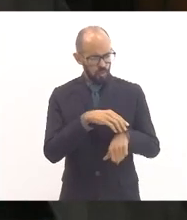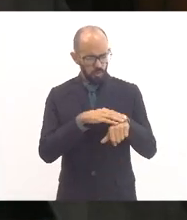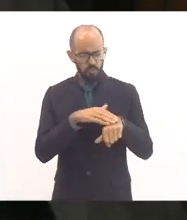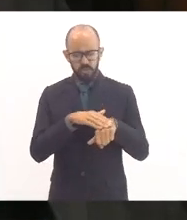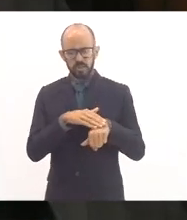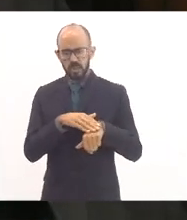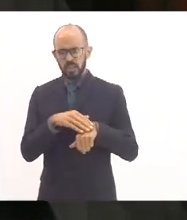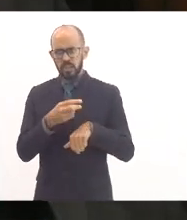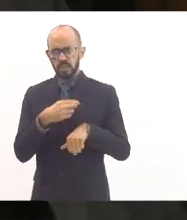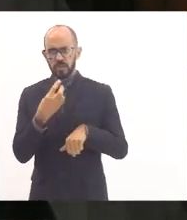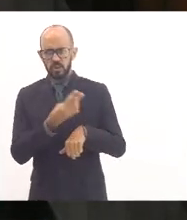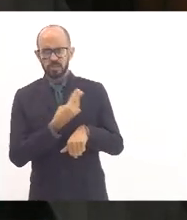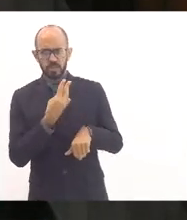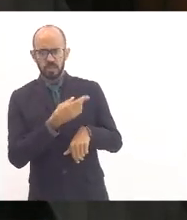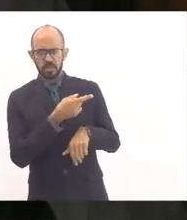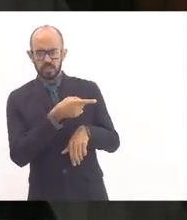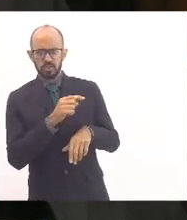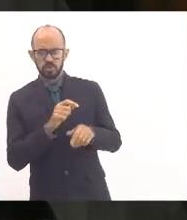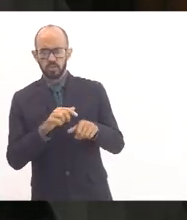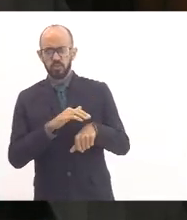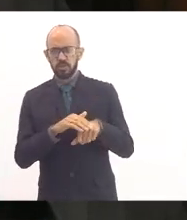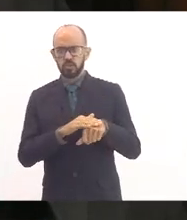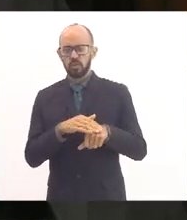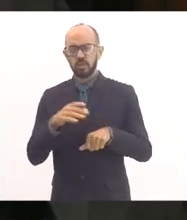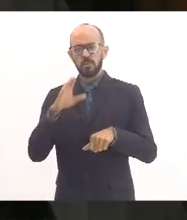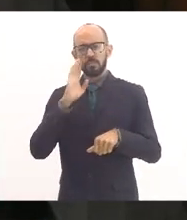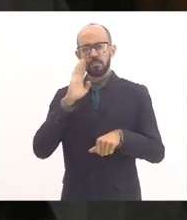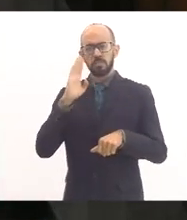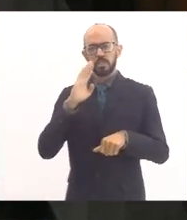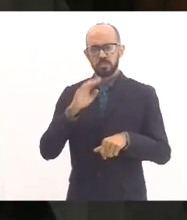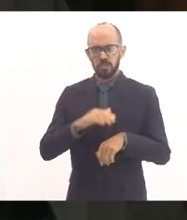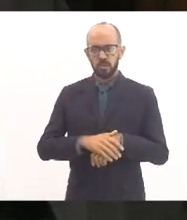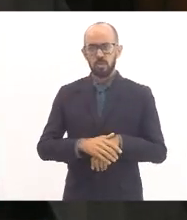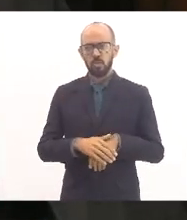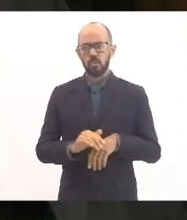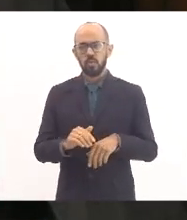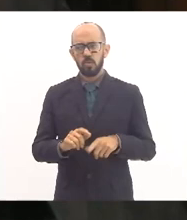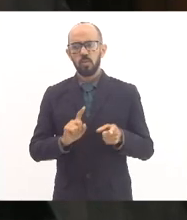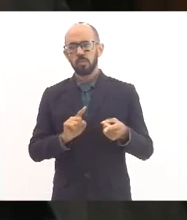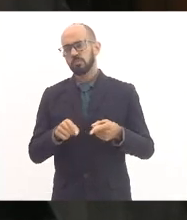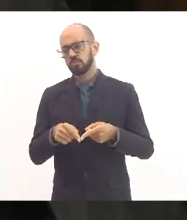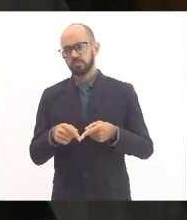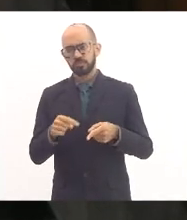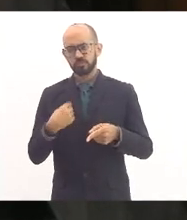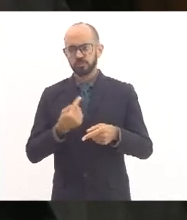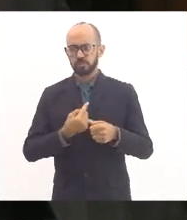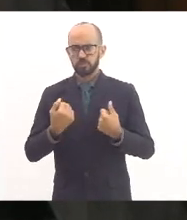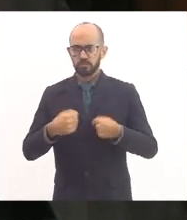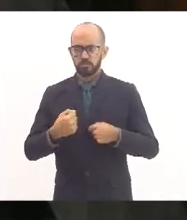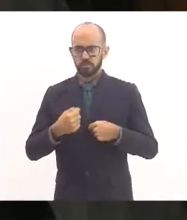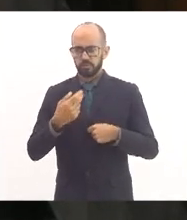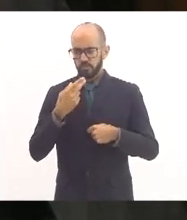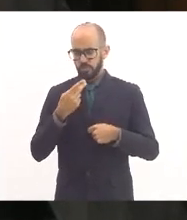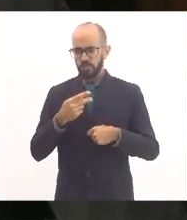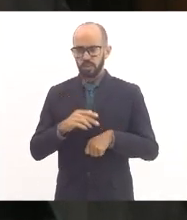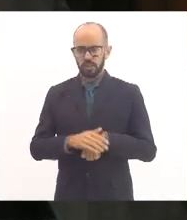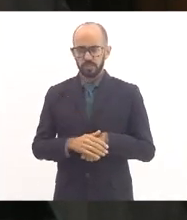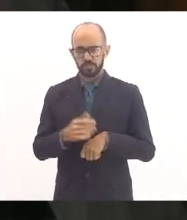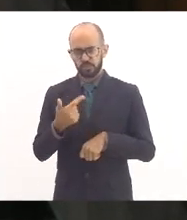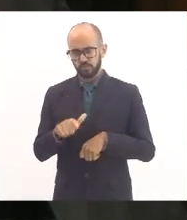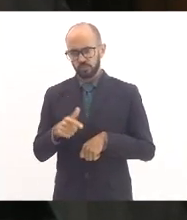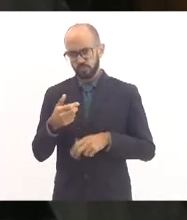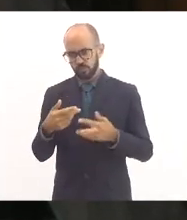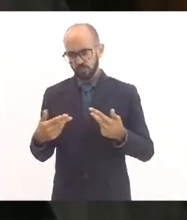conversamos juntos e esse é o principal o ponto que nós temos que trazer outra coisa interessante